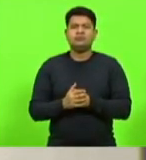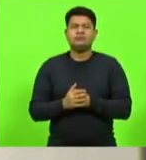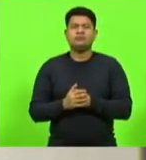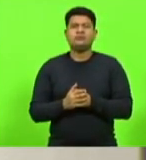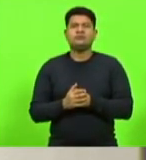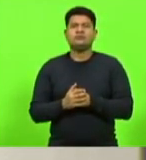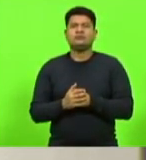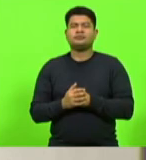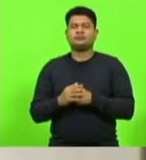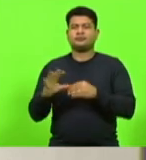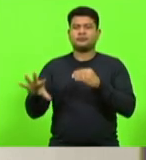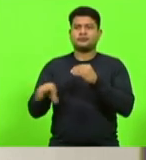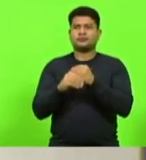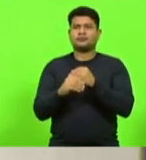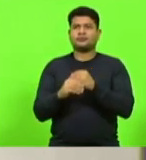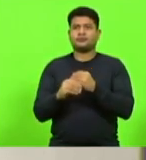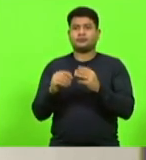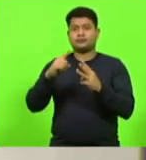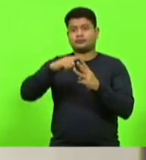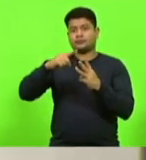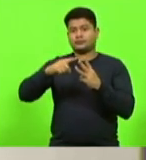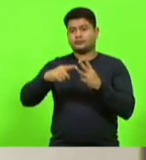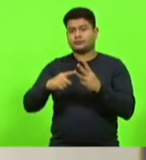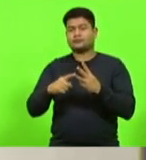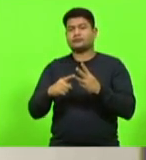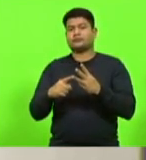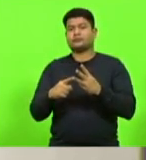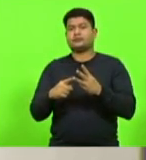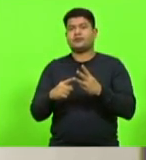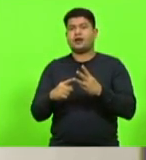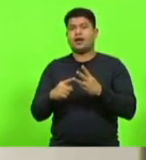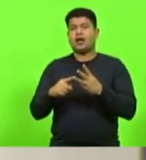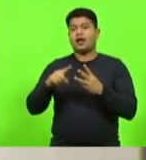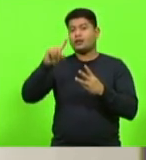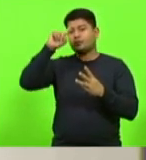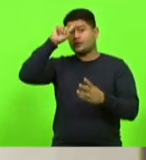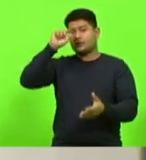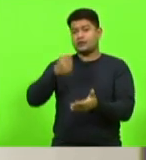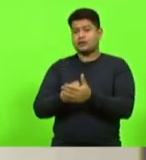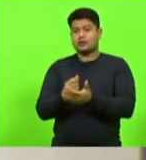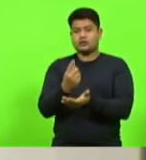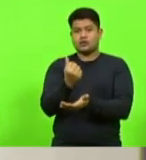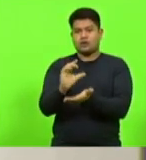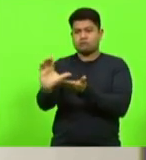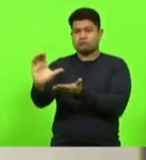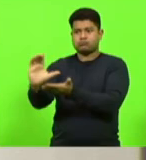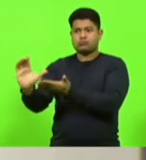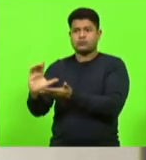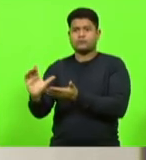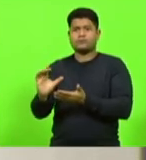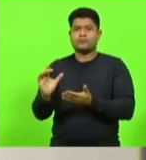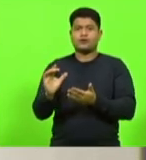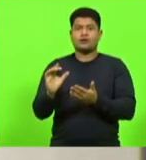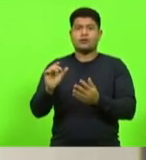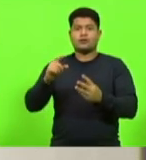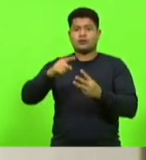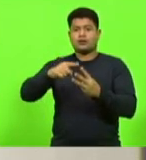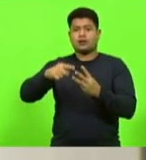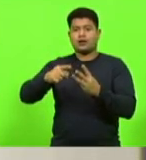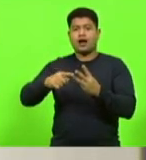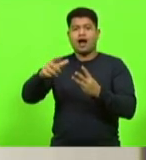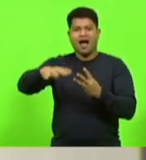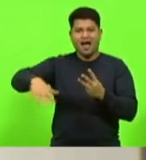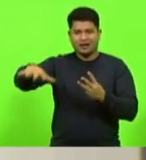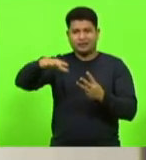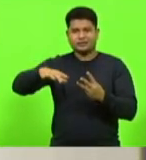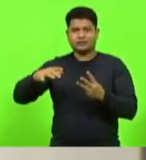emendas para três determinadas ações, que é saúde, educação e infraestrutura.